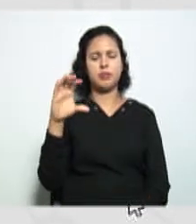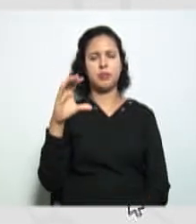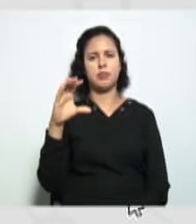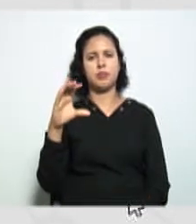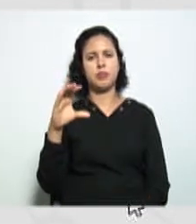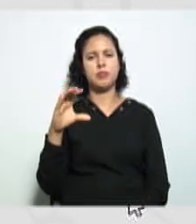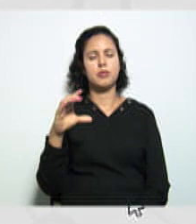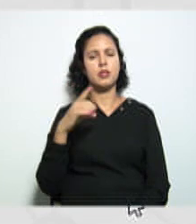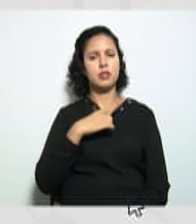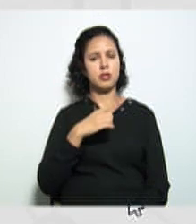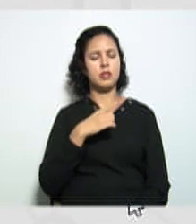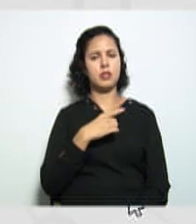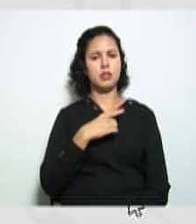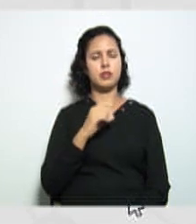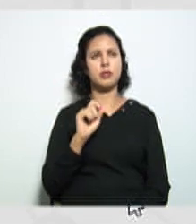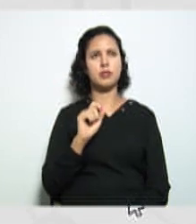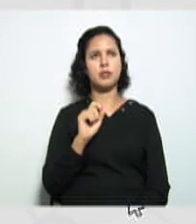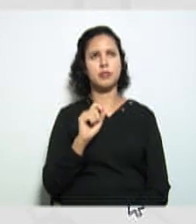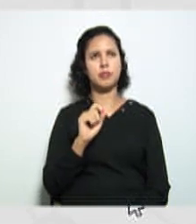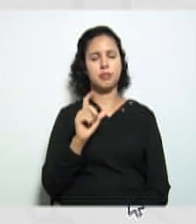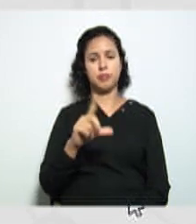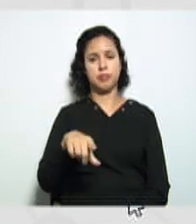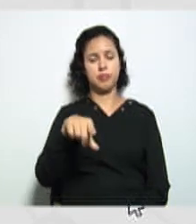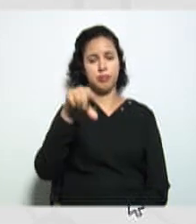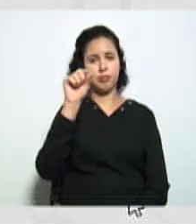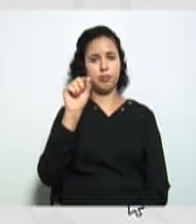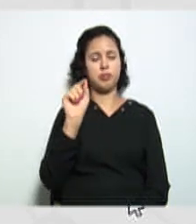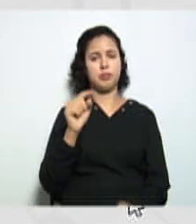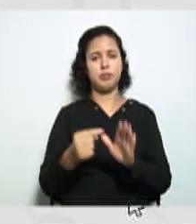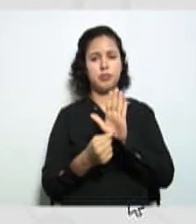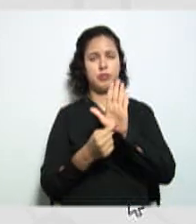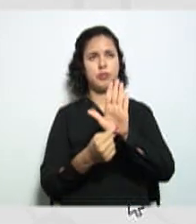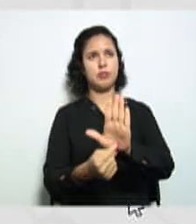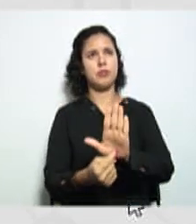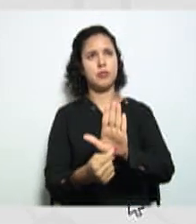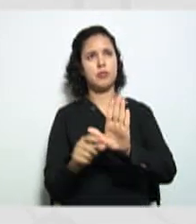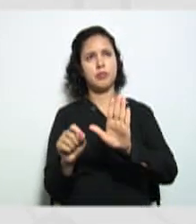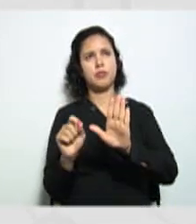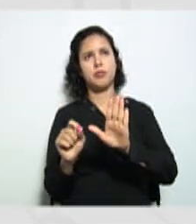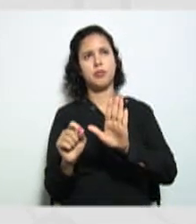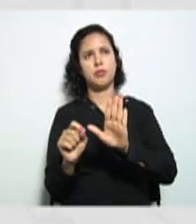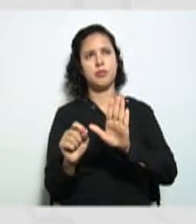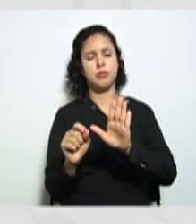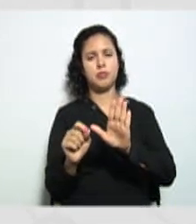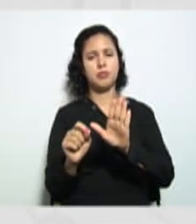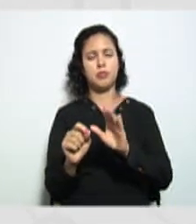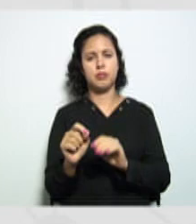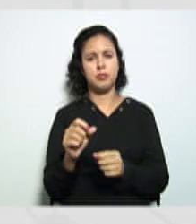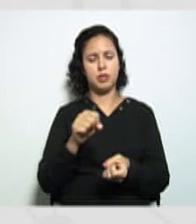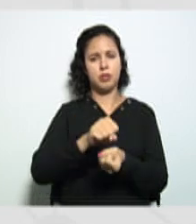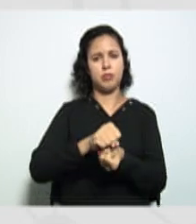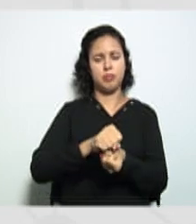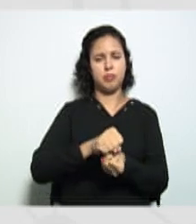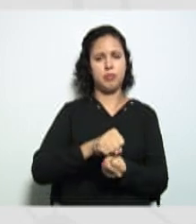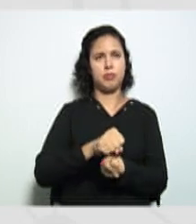Dentre esses, nós vamos optar por mostrar para você o gênero de comunicação que